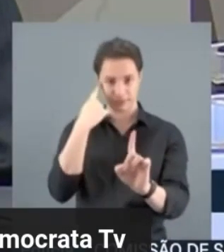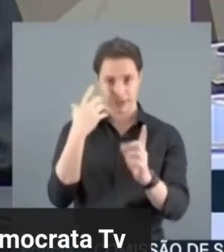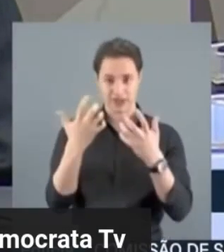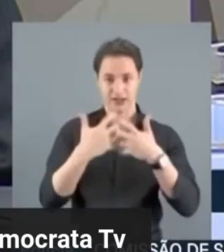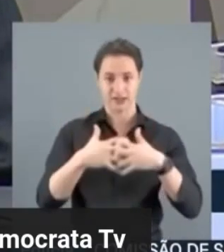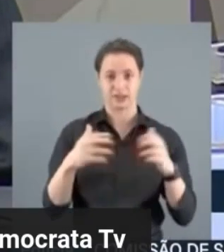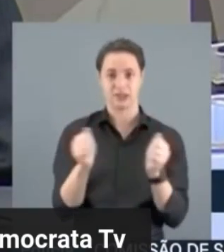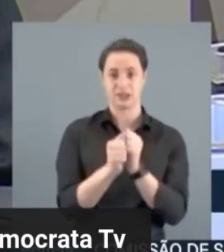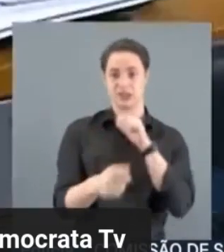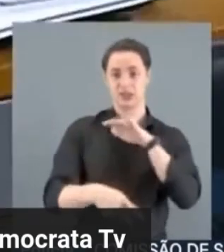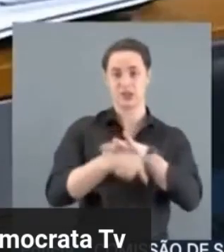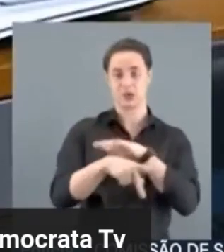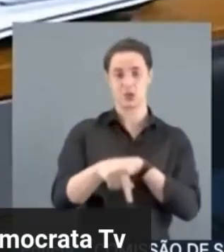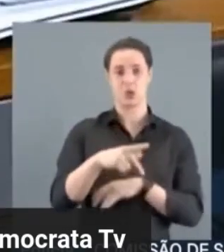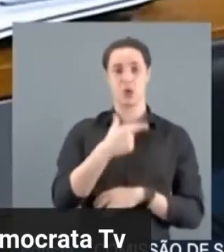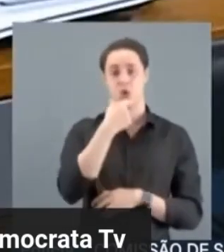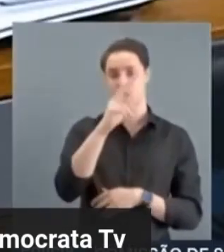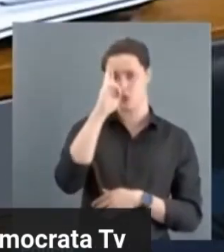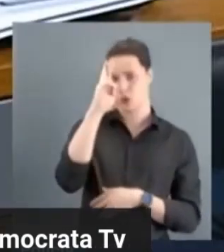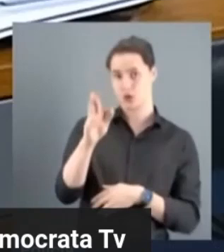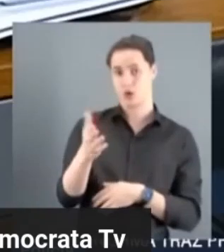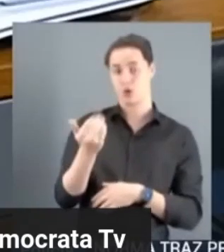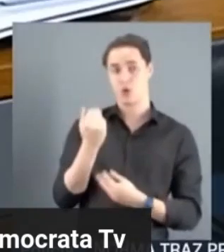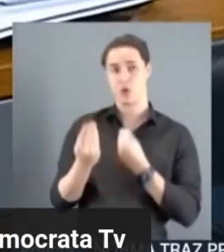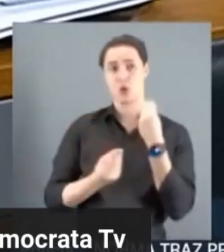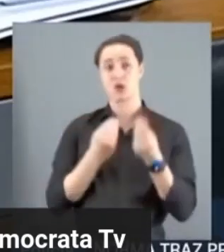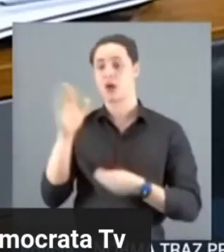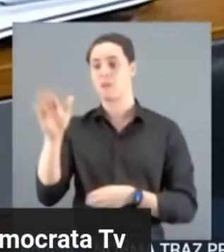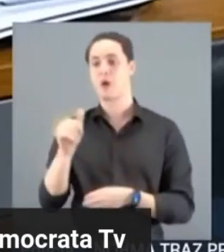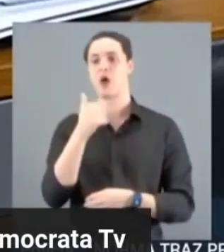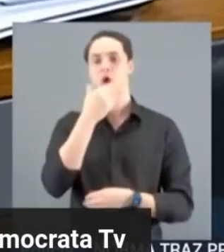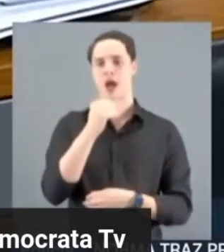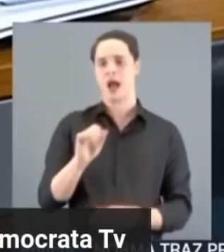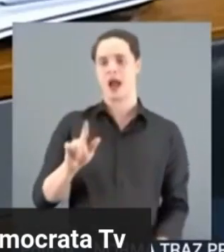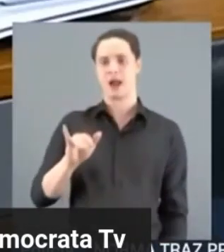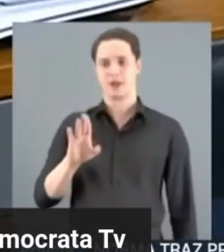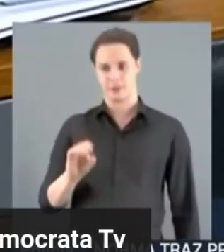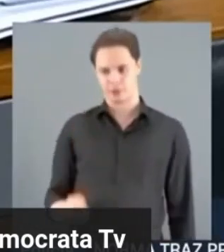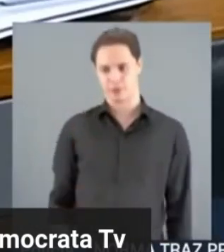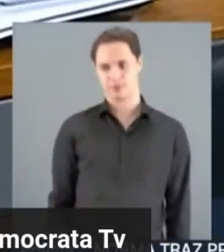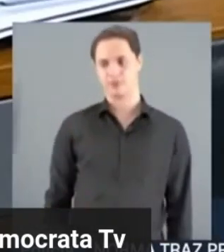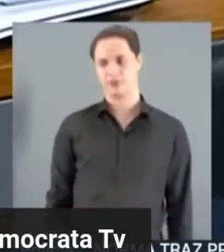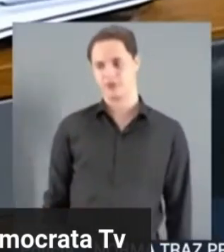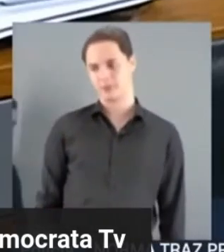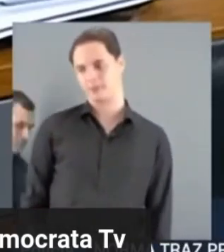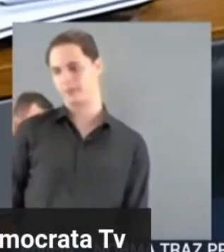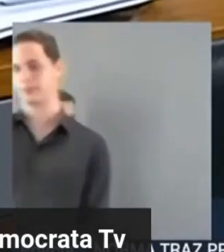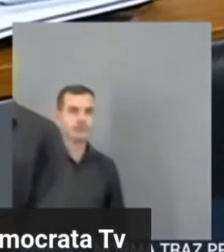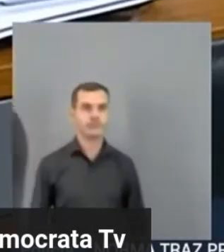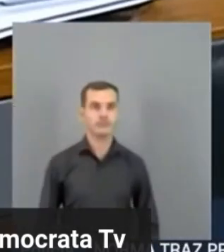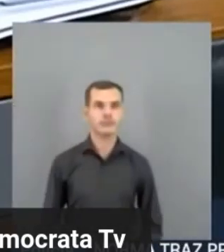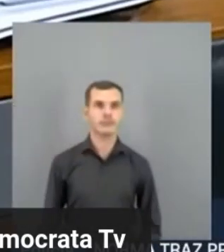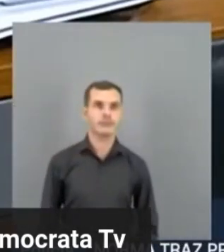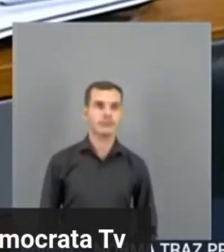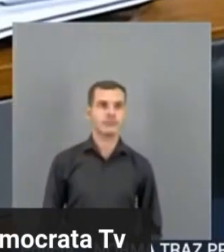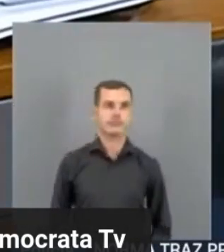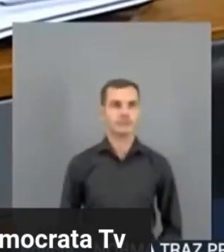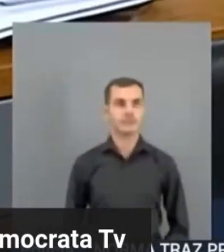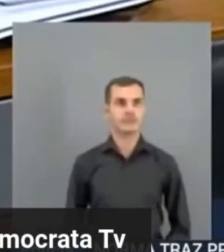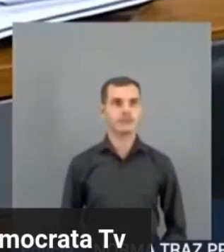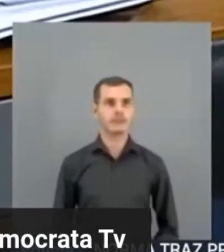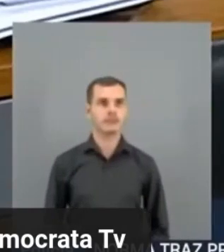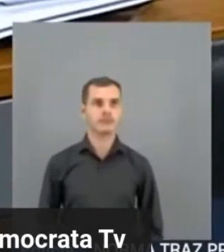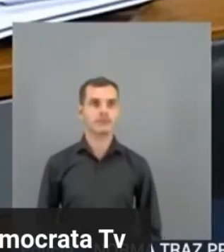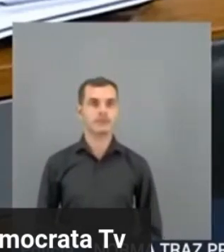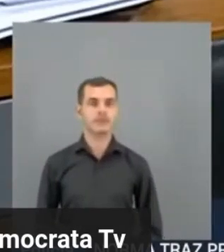não. Não era o senhor, não. Eu queria chamar aquele Meyer Nigri. Então, não vai dar tempo. Olha o que é um